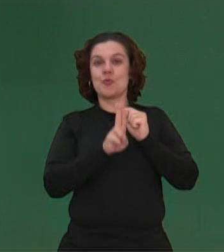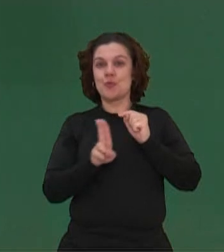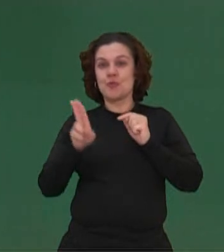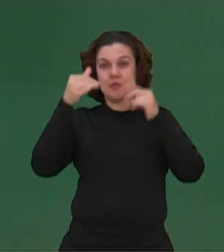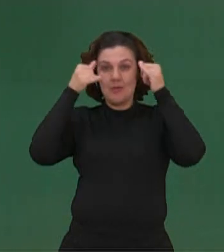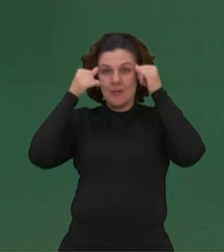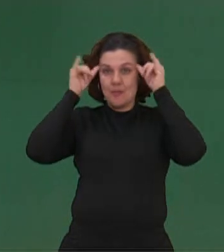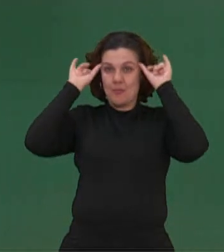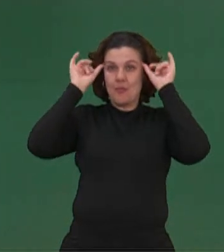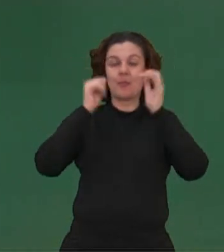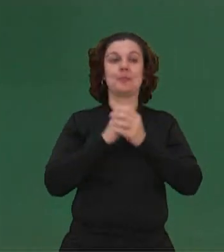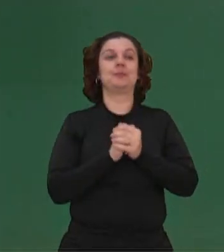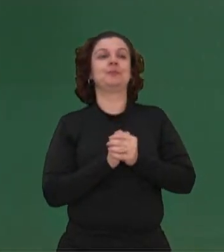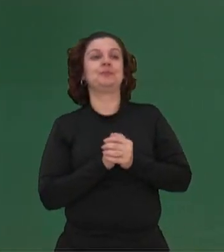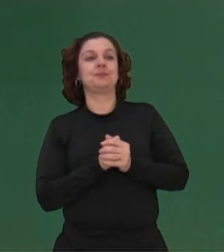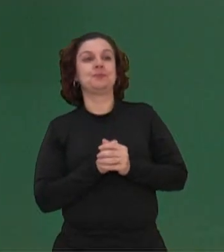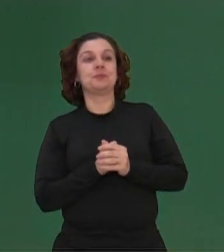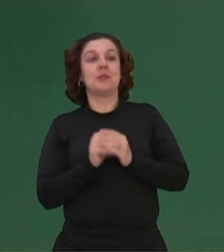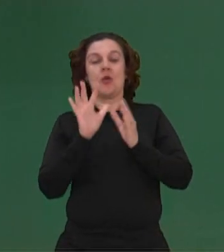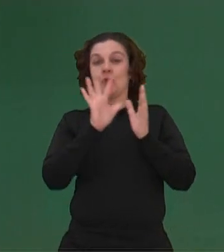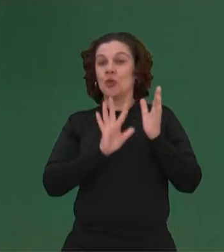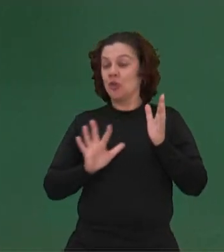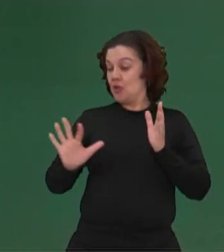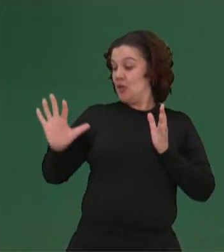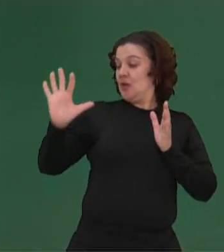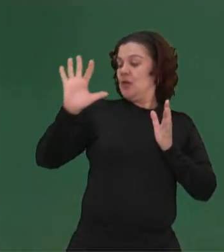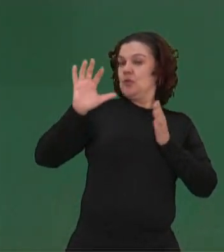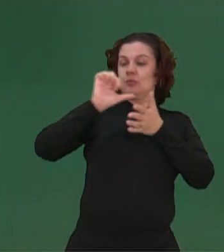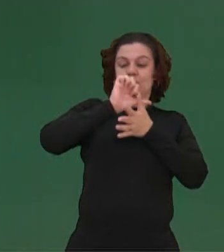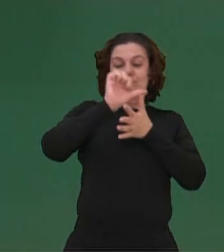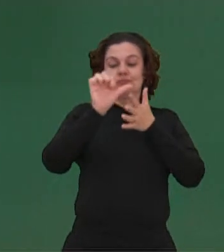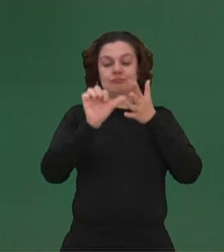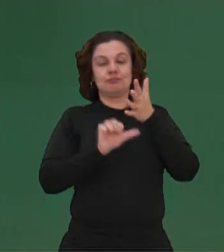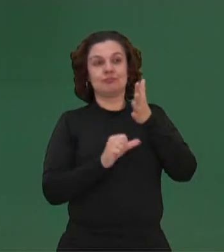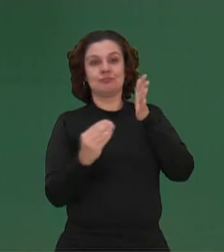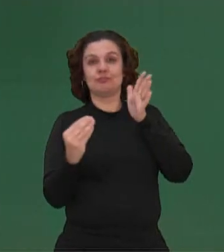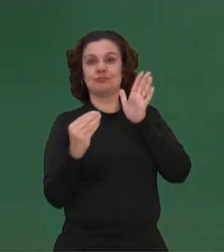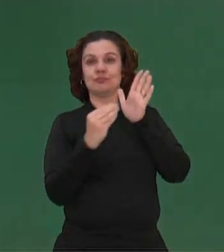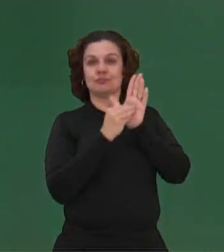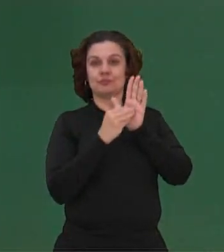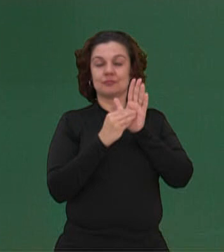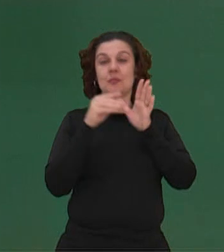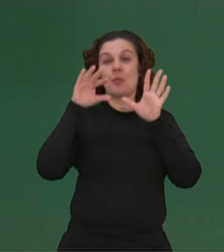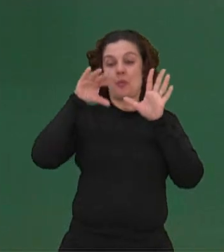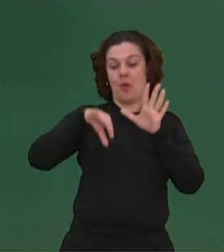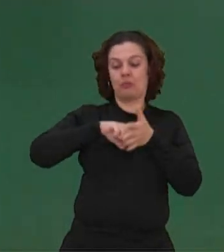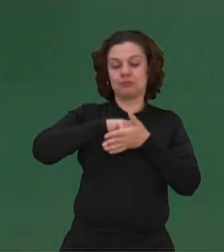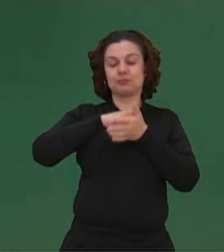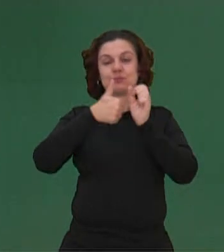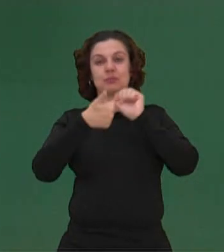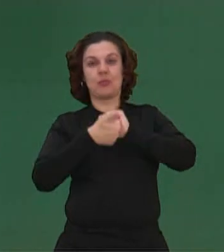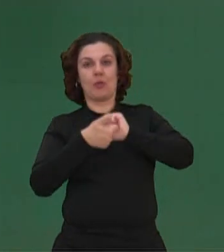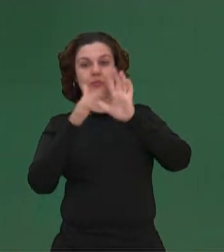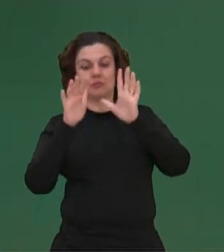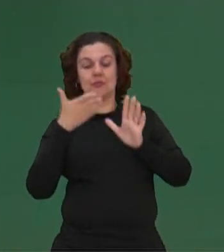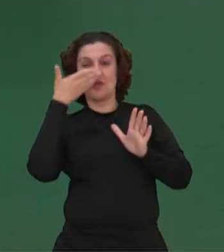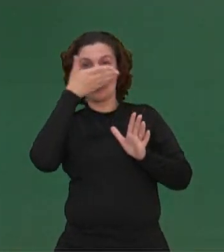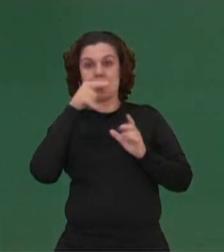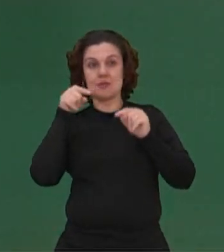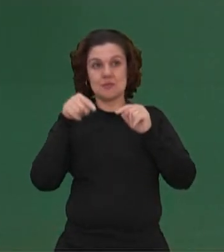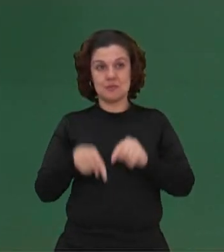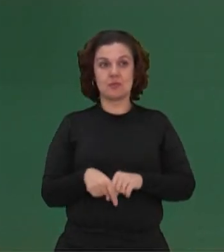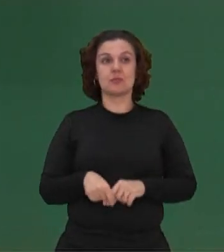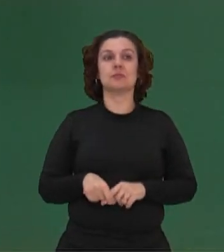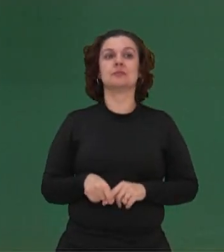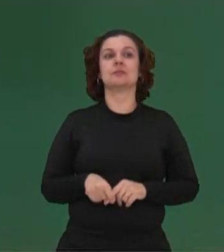dos bois. Então, você tem vários elementos do engenho de açúcar aparecendo nessa imagem. Tem